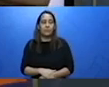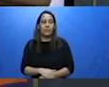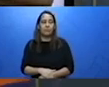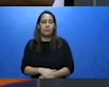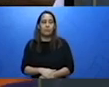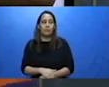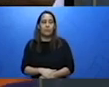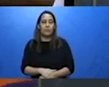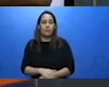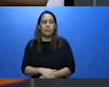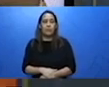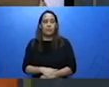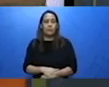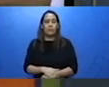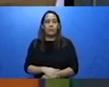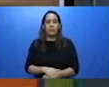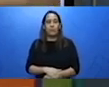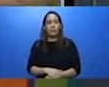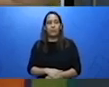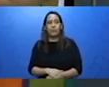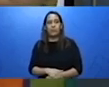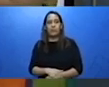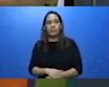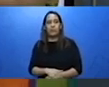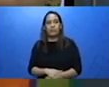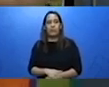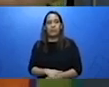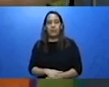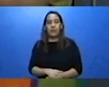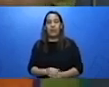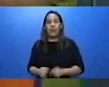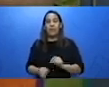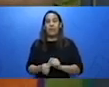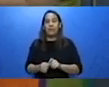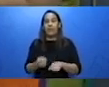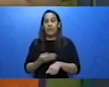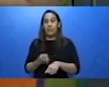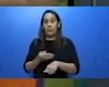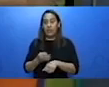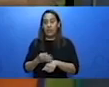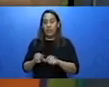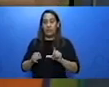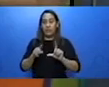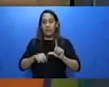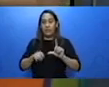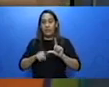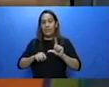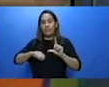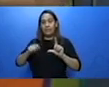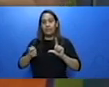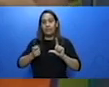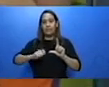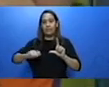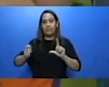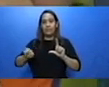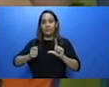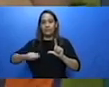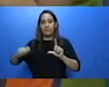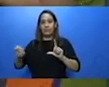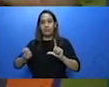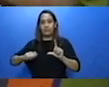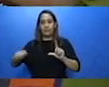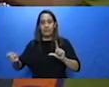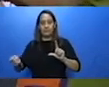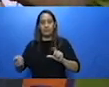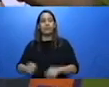meio. Espacinho, vai, faz redondinho, entra, sai,